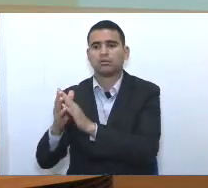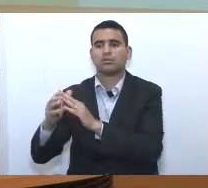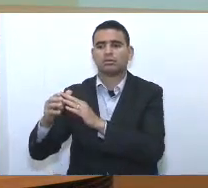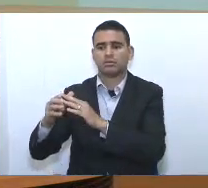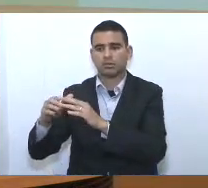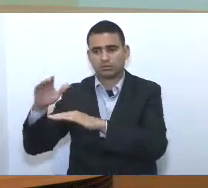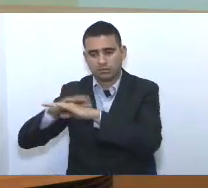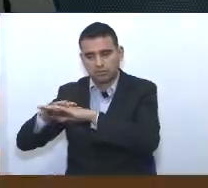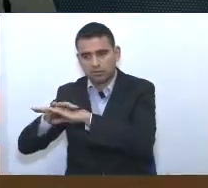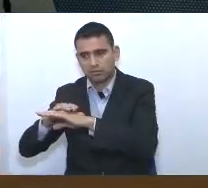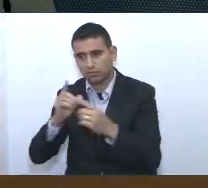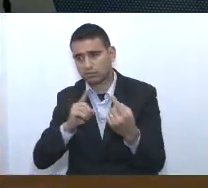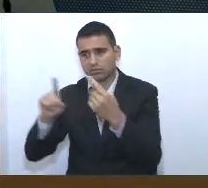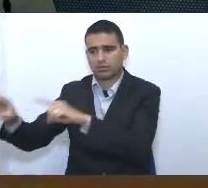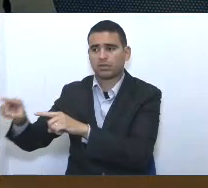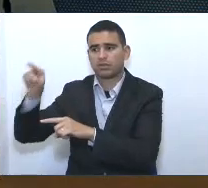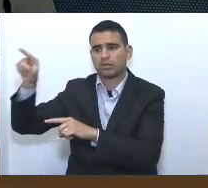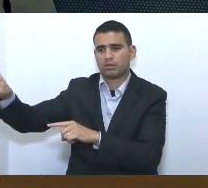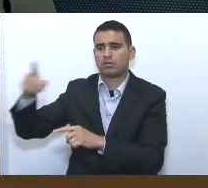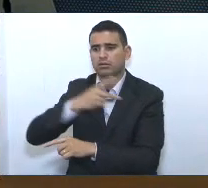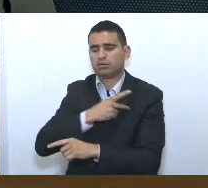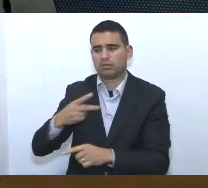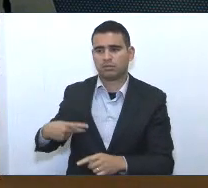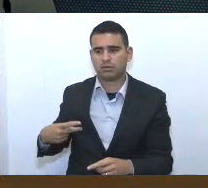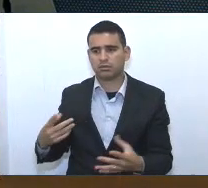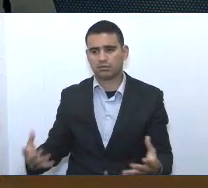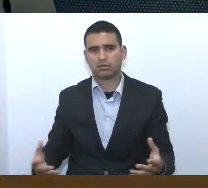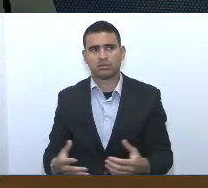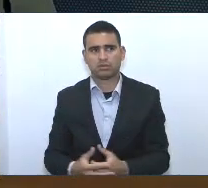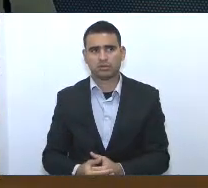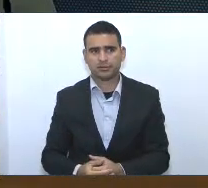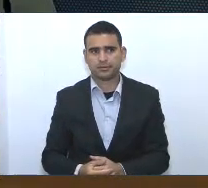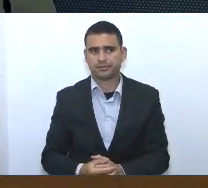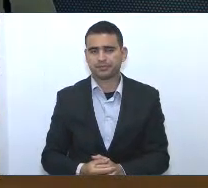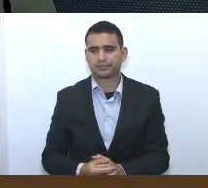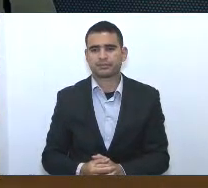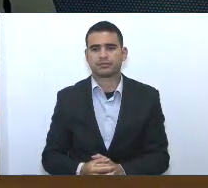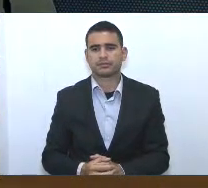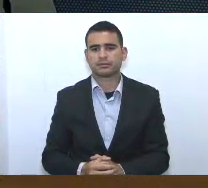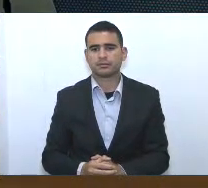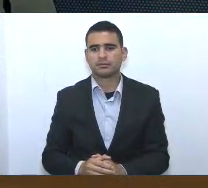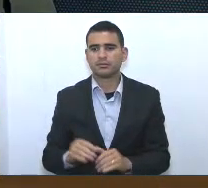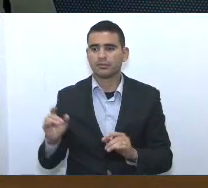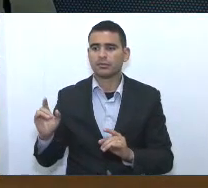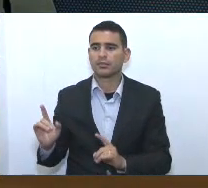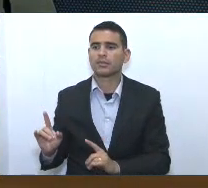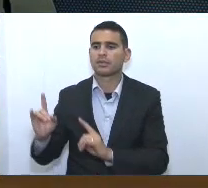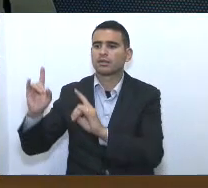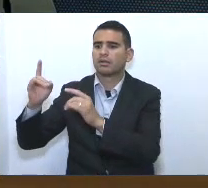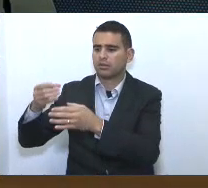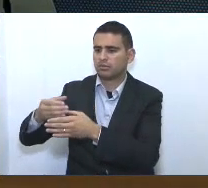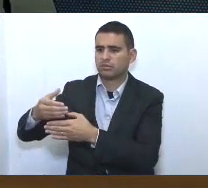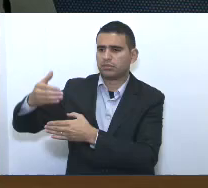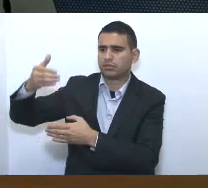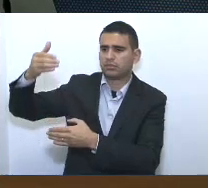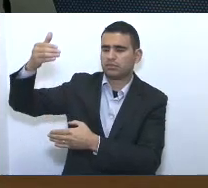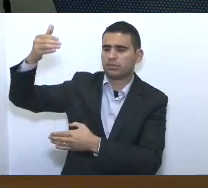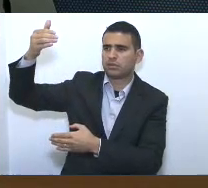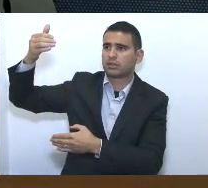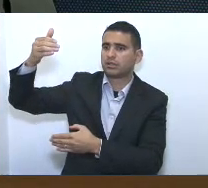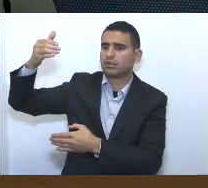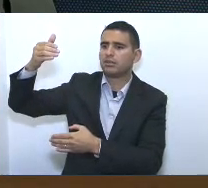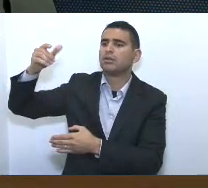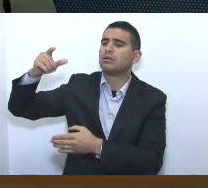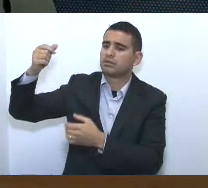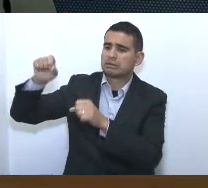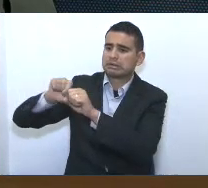que não tem elevador, não tem acessibilidade. A habitação é um, né, que o elevador vive quebrado. É um absurdo aquele monte de escada.